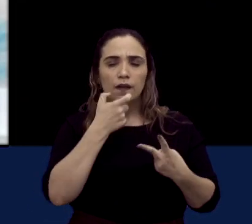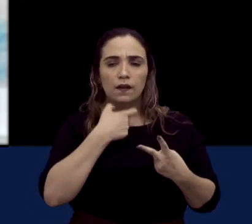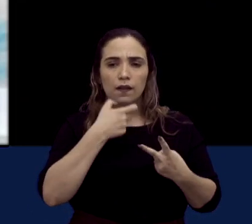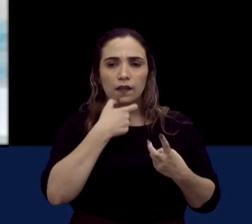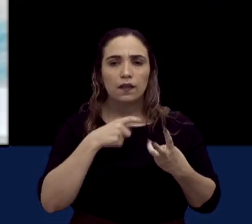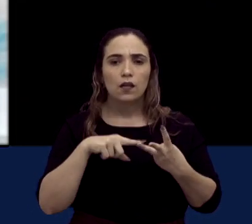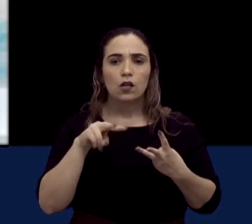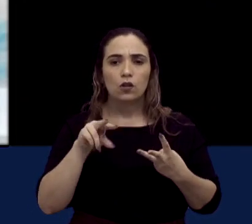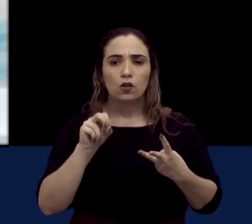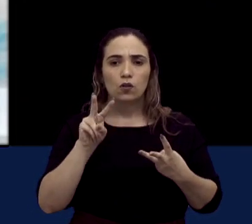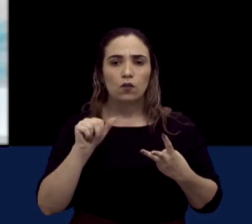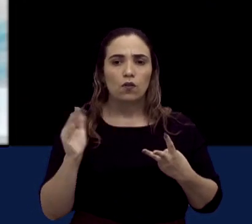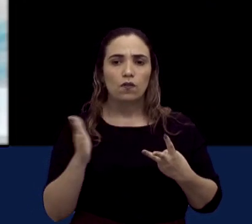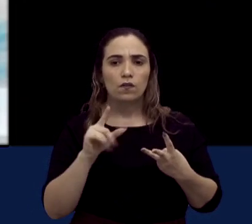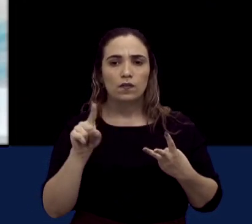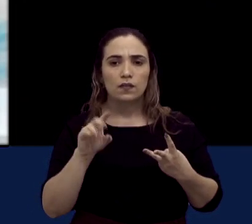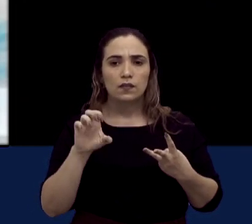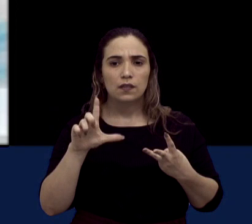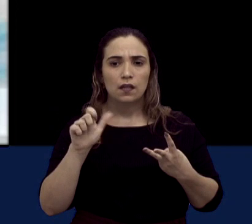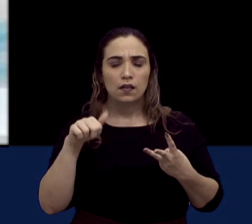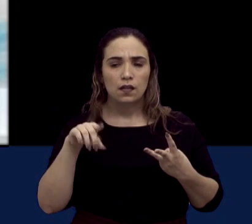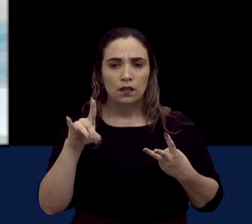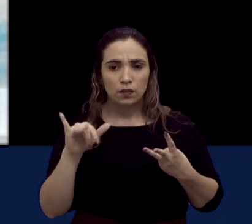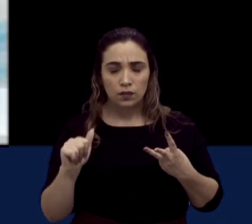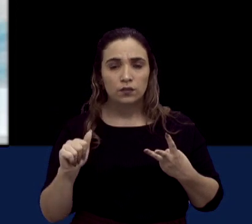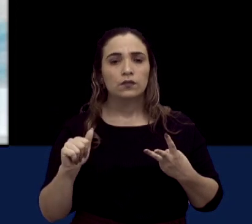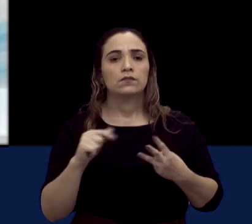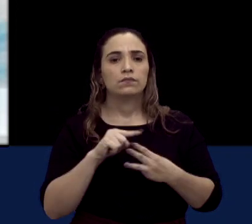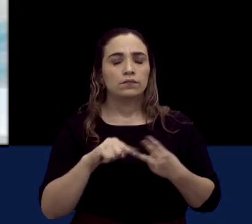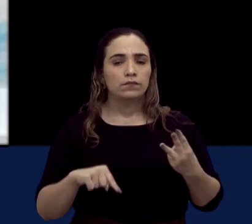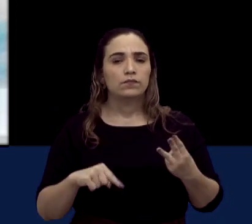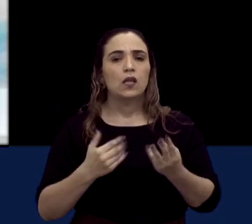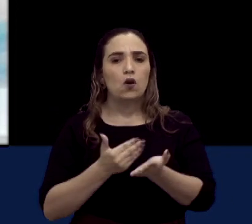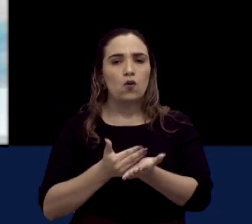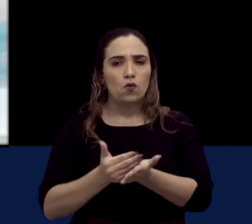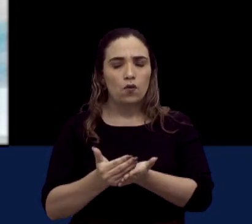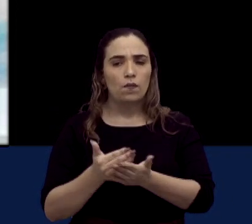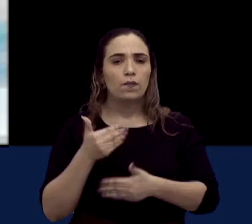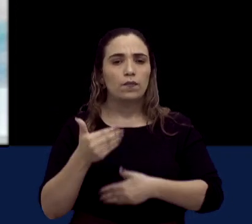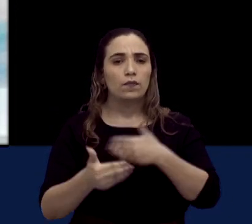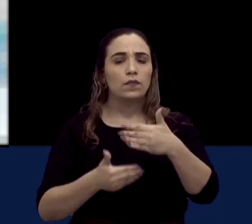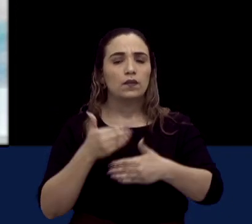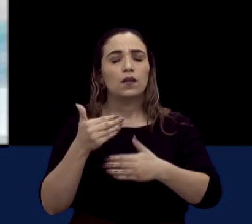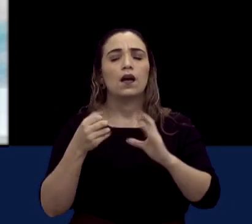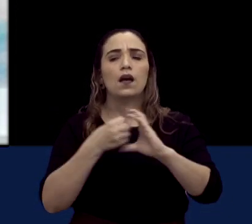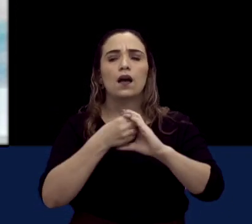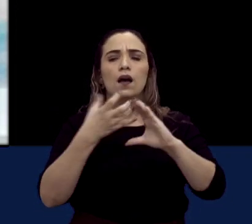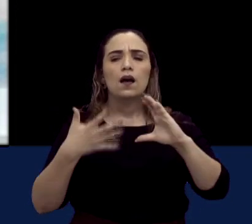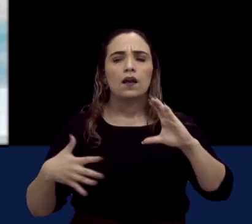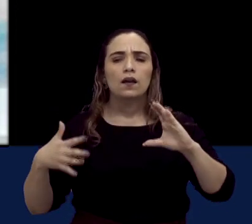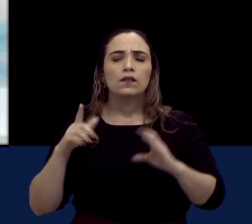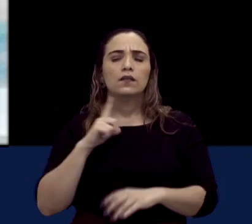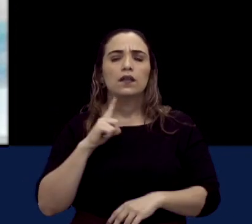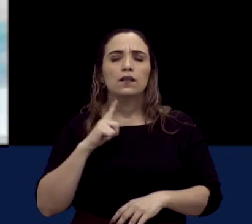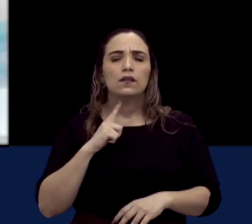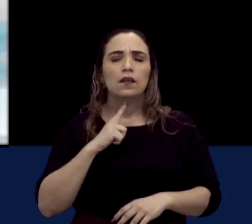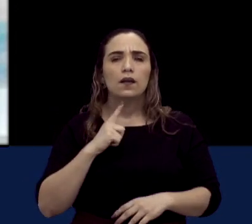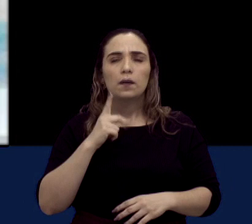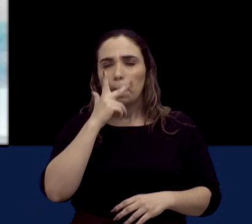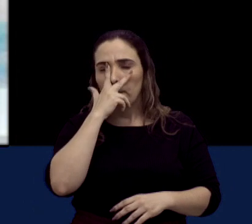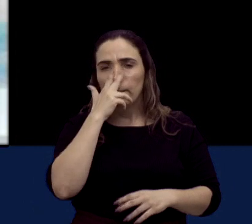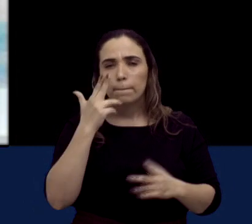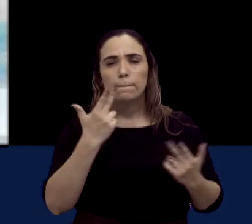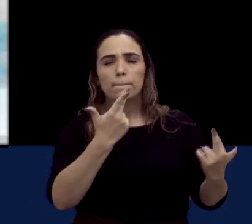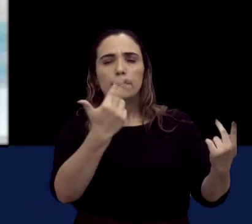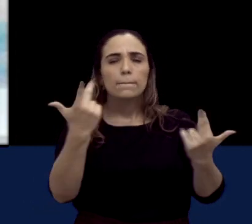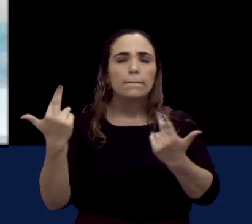Nova Zelândia. E algumas das características comuns dessas experiências era